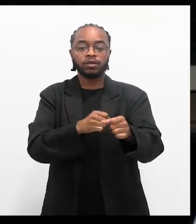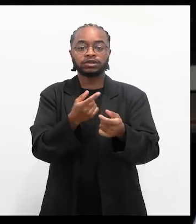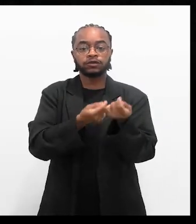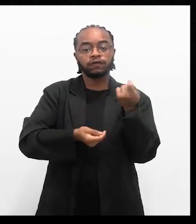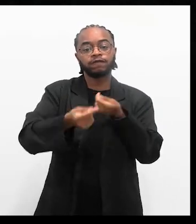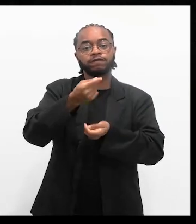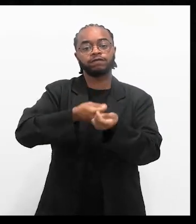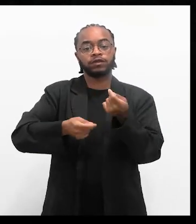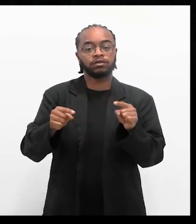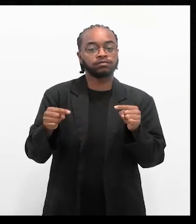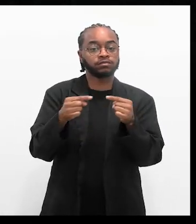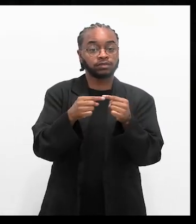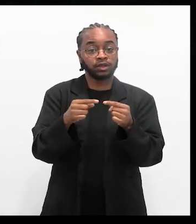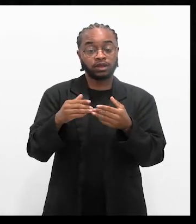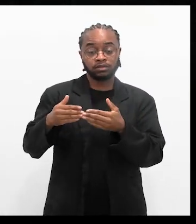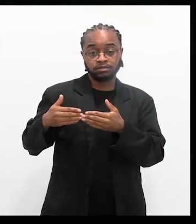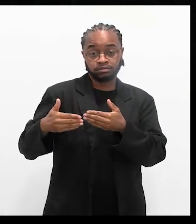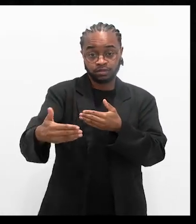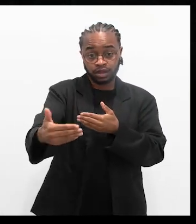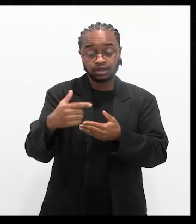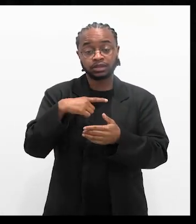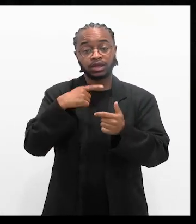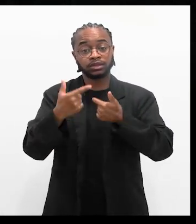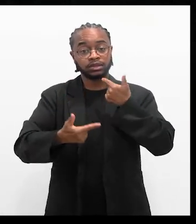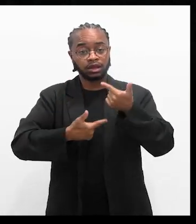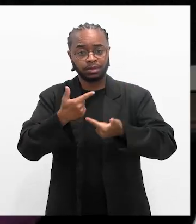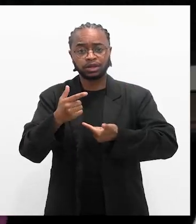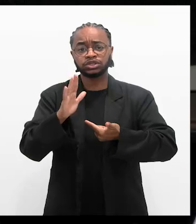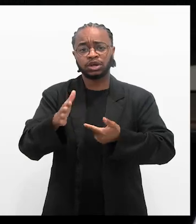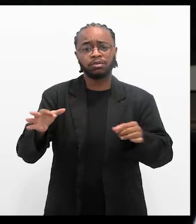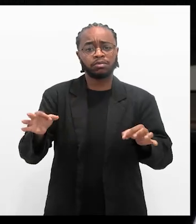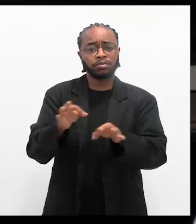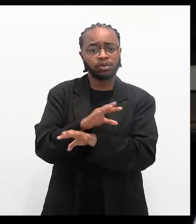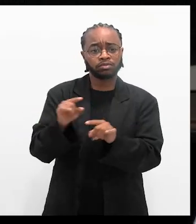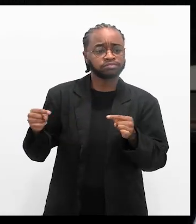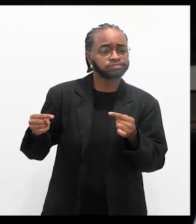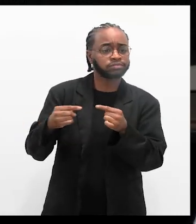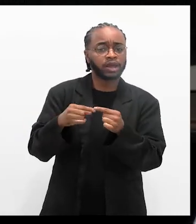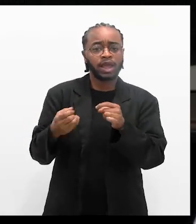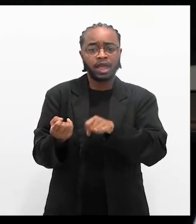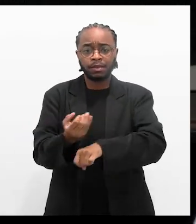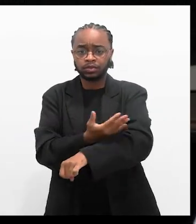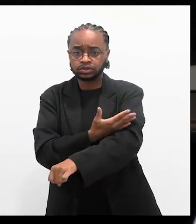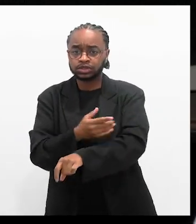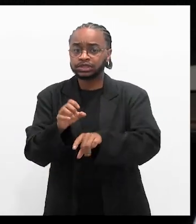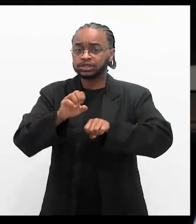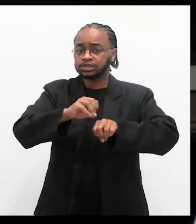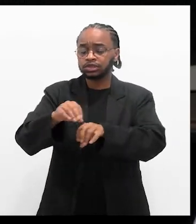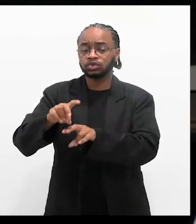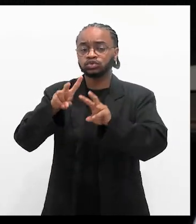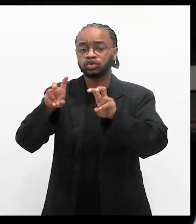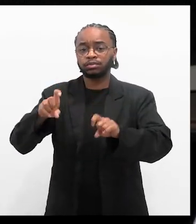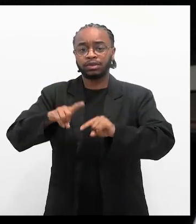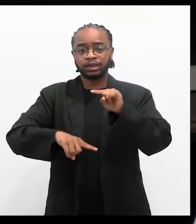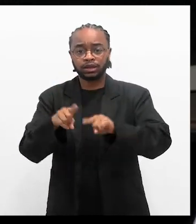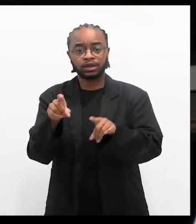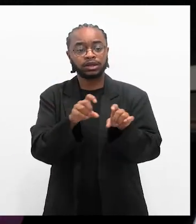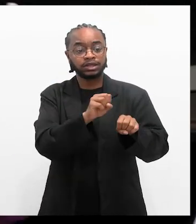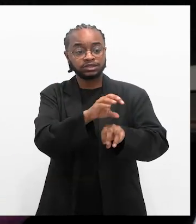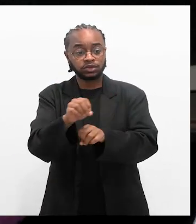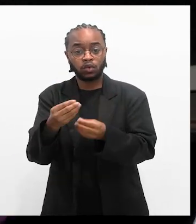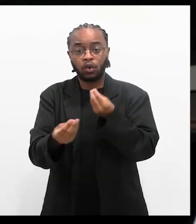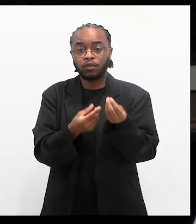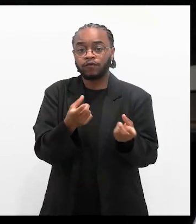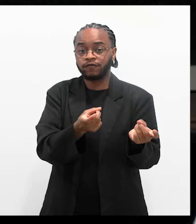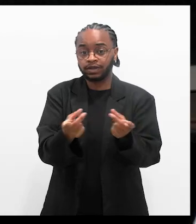A partir dali, existe um trabalho que você já trabalhou o emocional, você já ensinou o produto, está ensinando a vender,